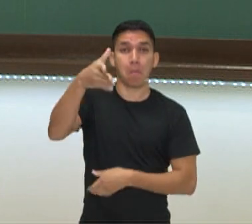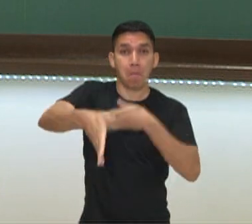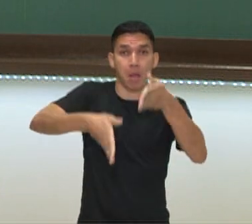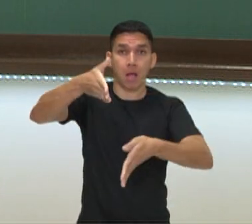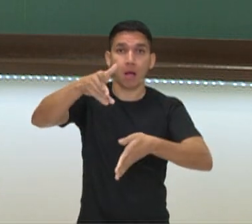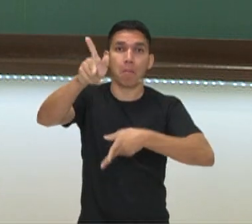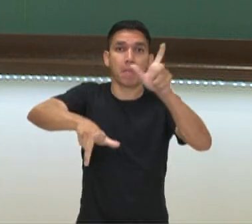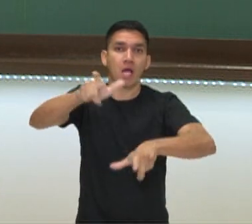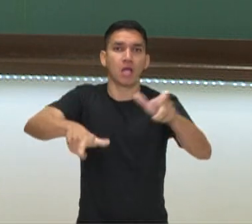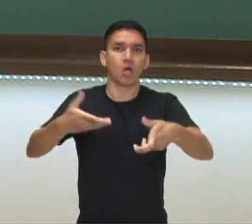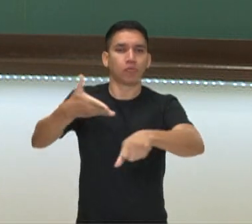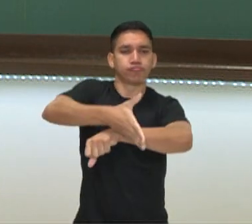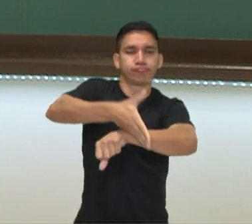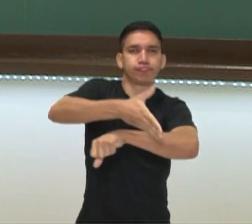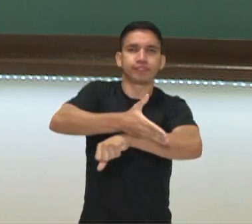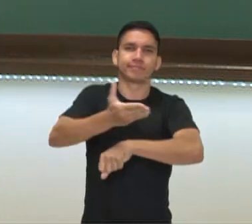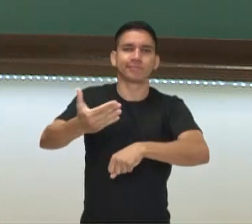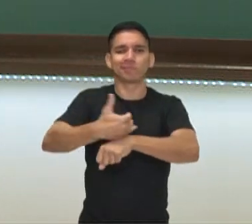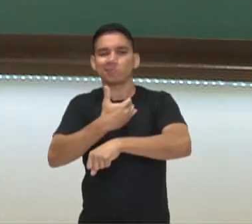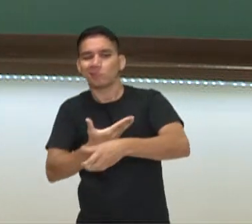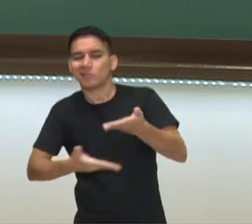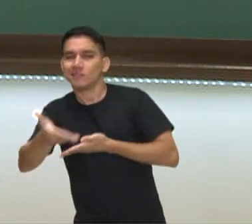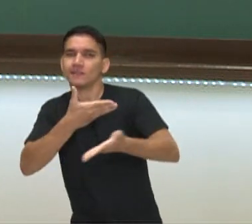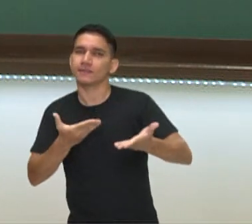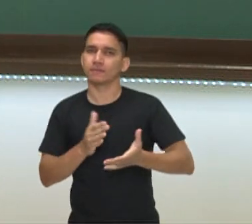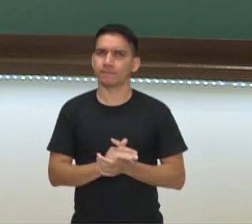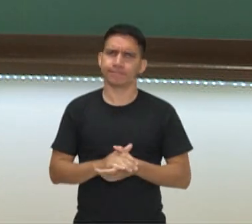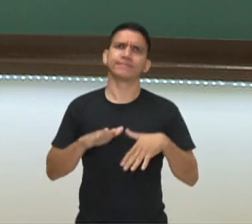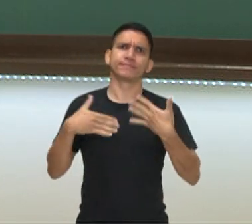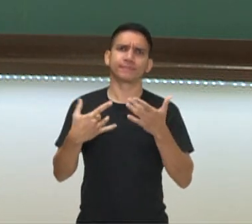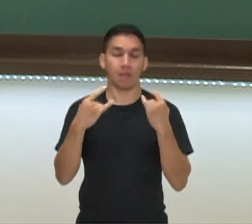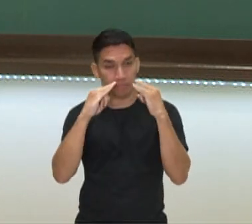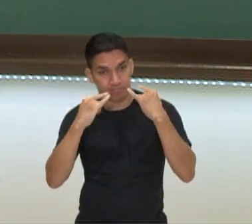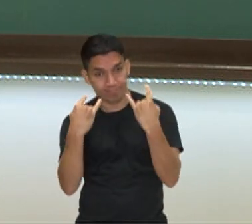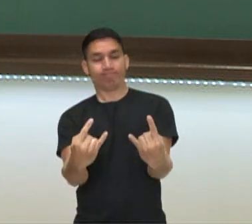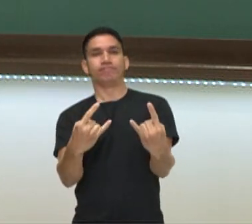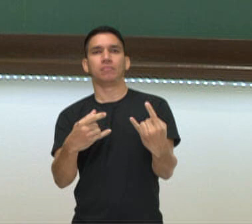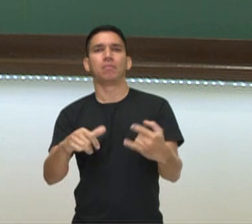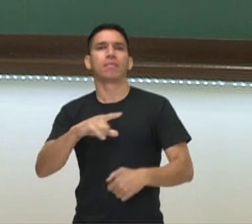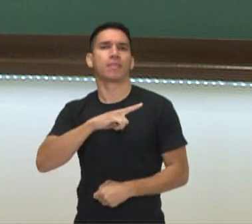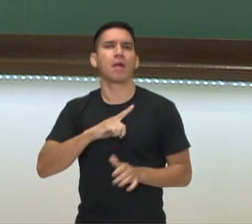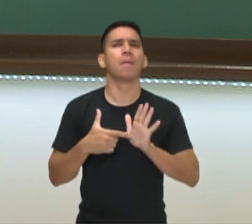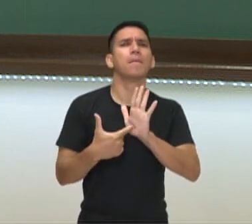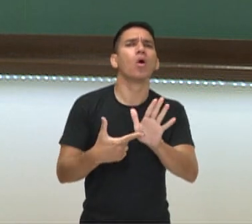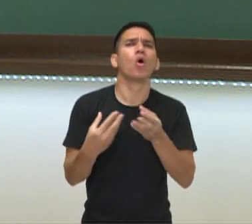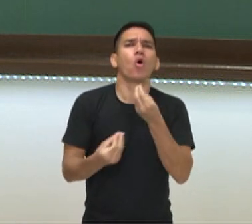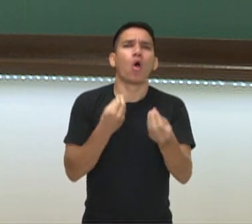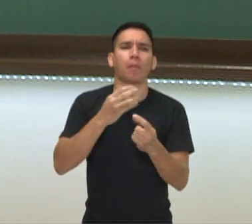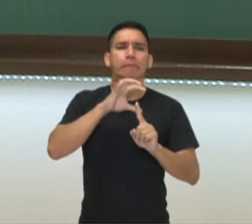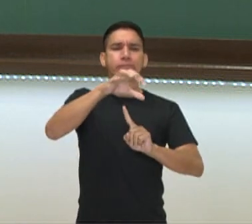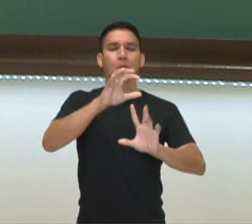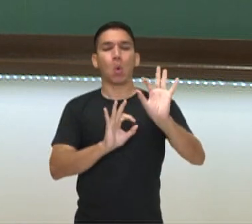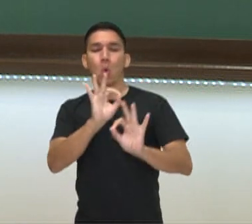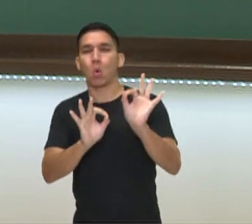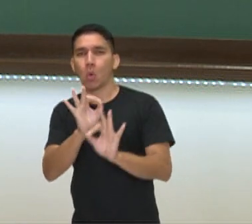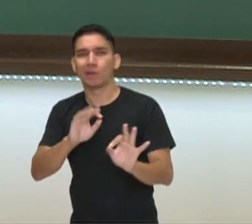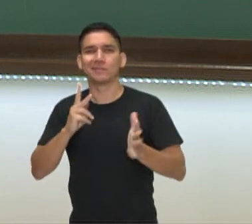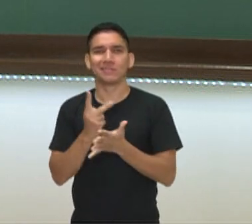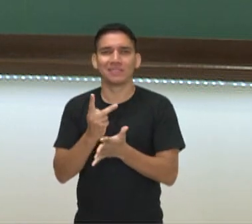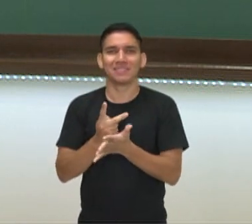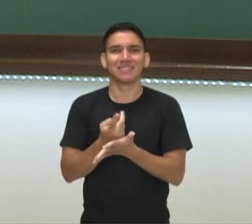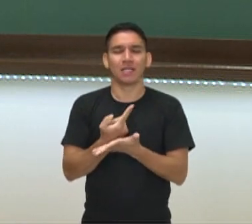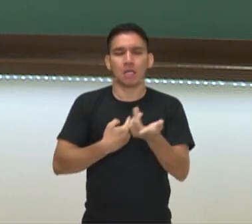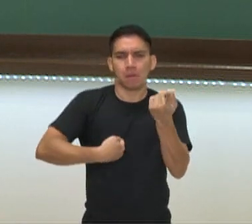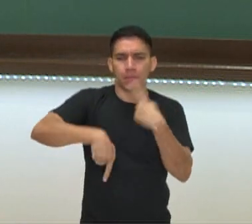veemente ainda das estruturas que também se mantinham dentro das monarquias antigas, de uma manutenção militar grande,